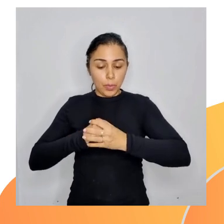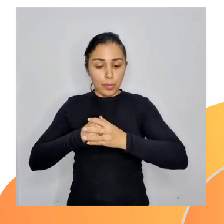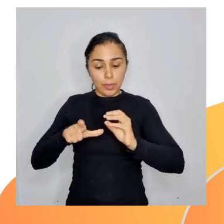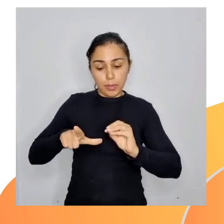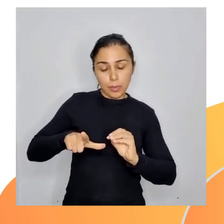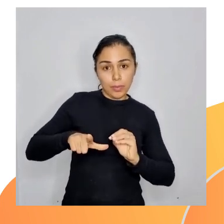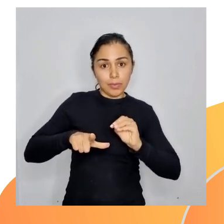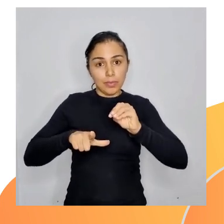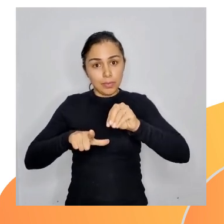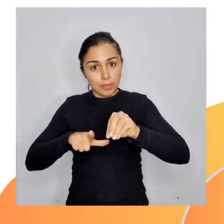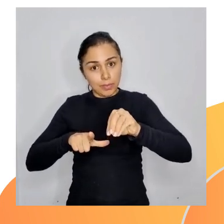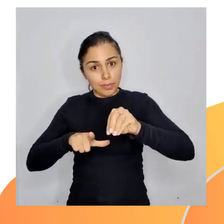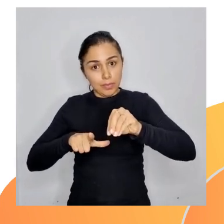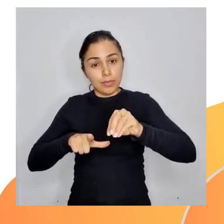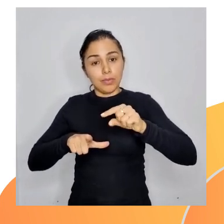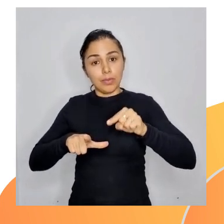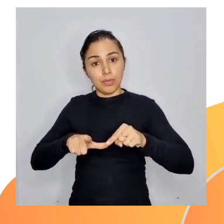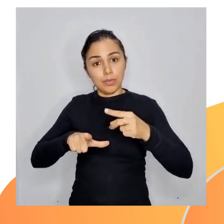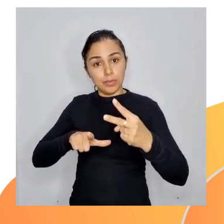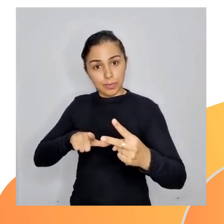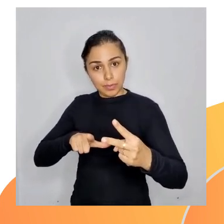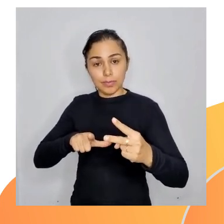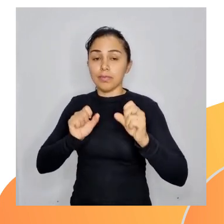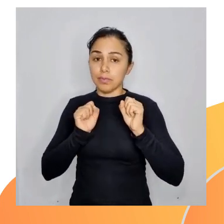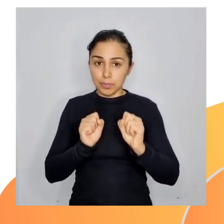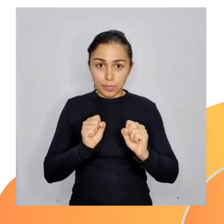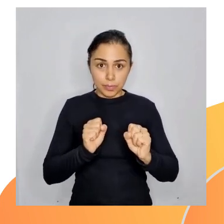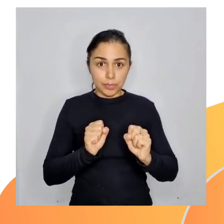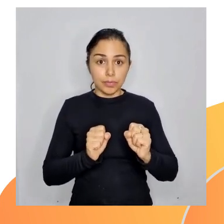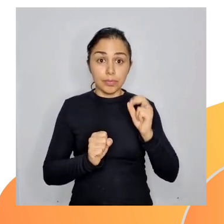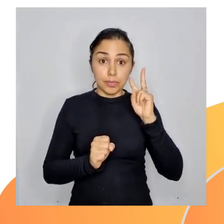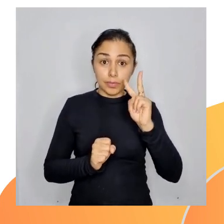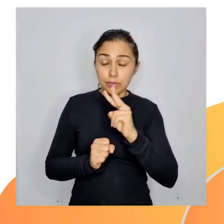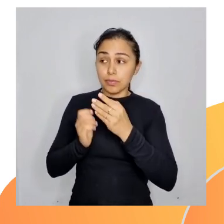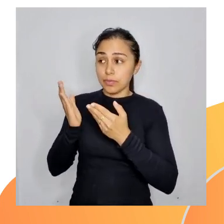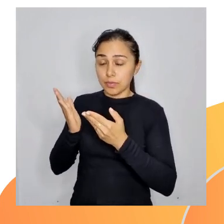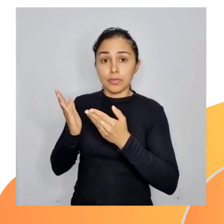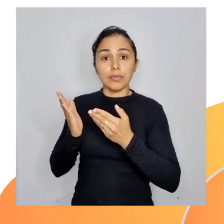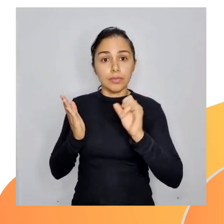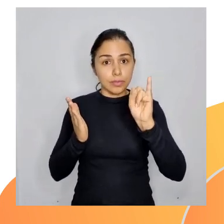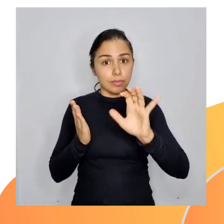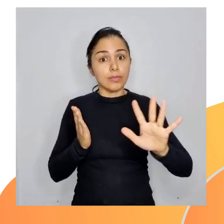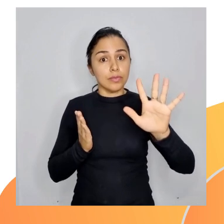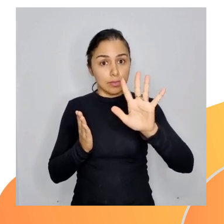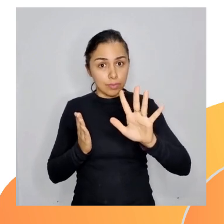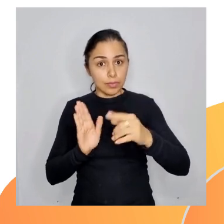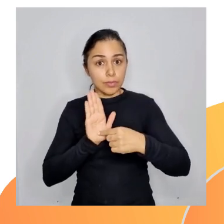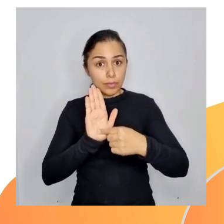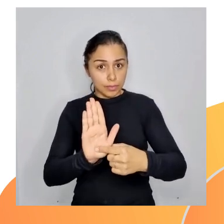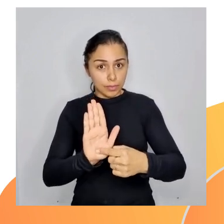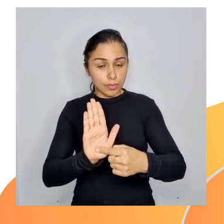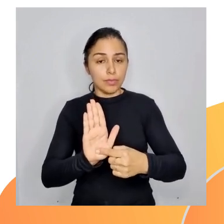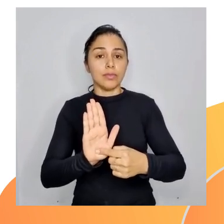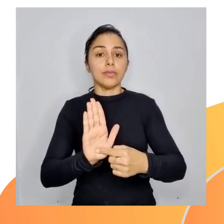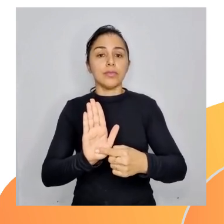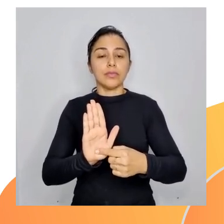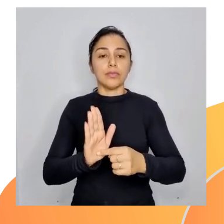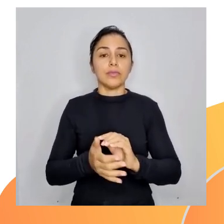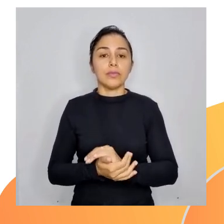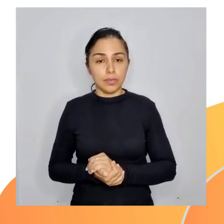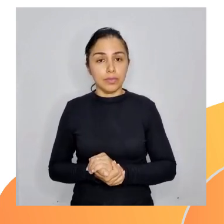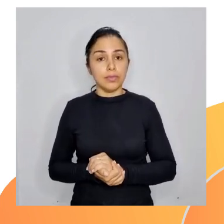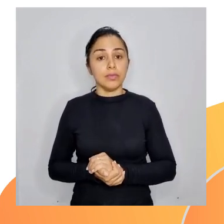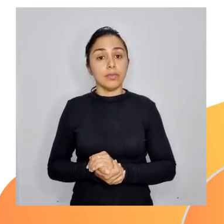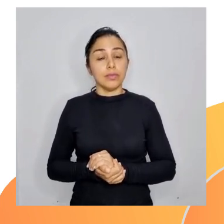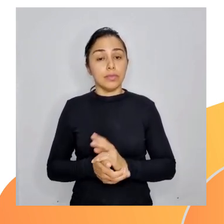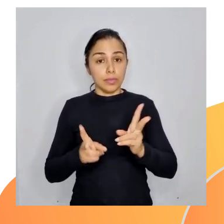imagem, nós temos aí uma setinha de um peão inicial avançando até 2 casas, ok?